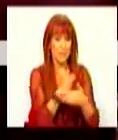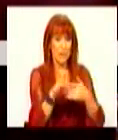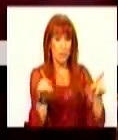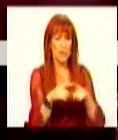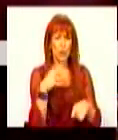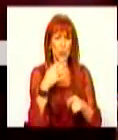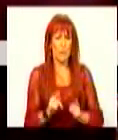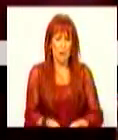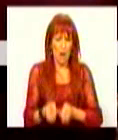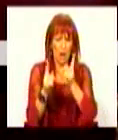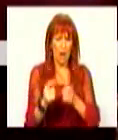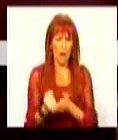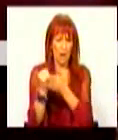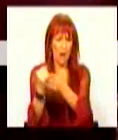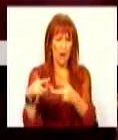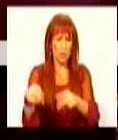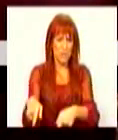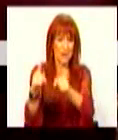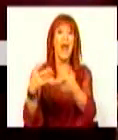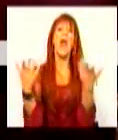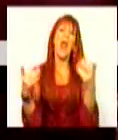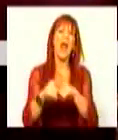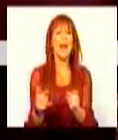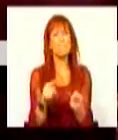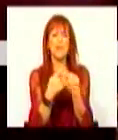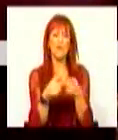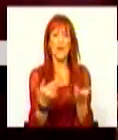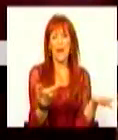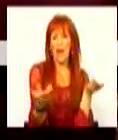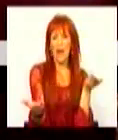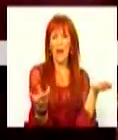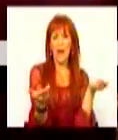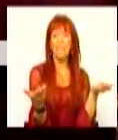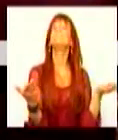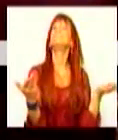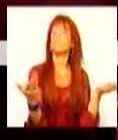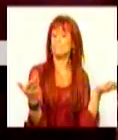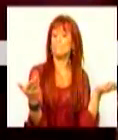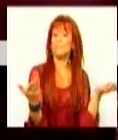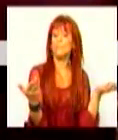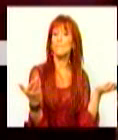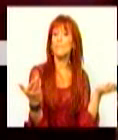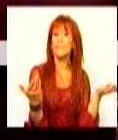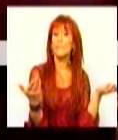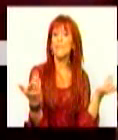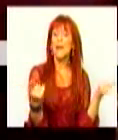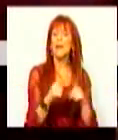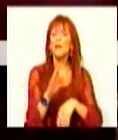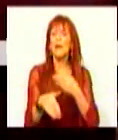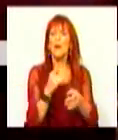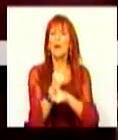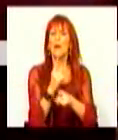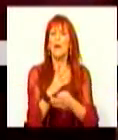era totalmente suportada pela autarquia. Era essa a pequena diferença. Queria, só